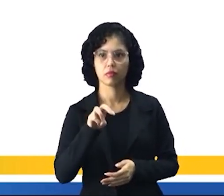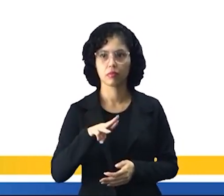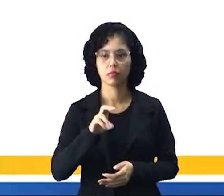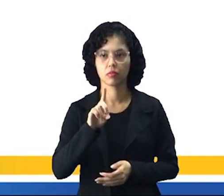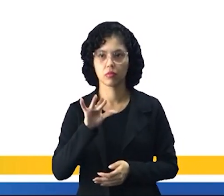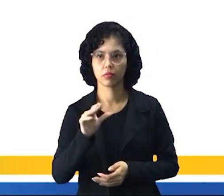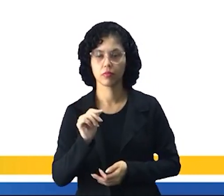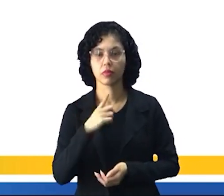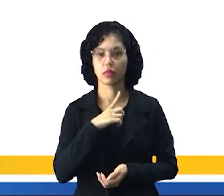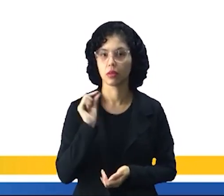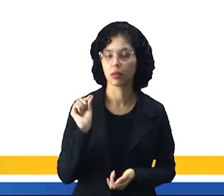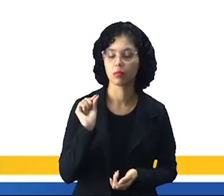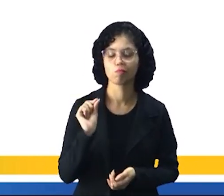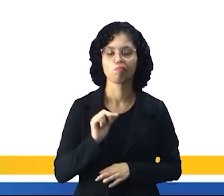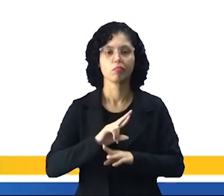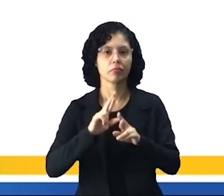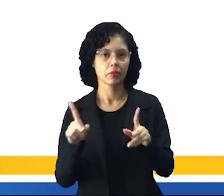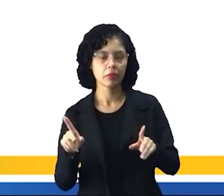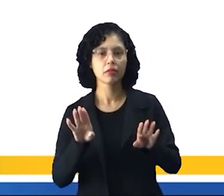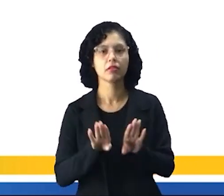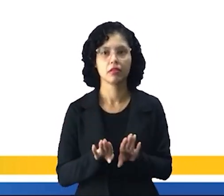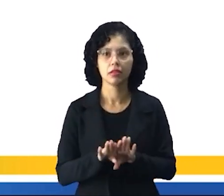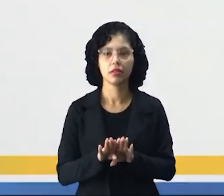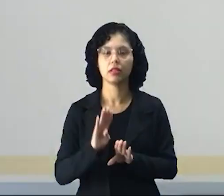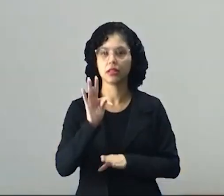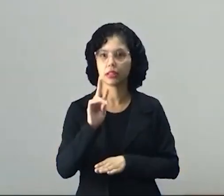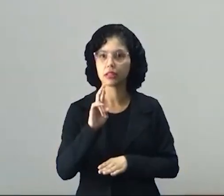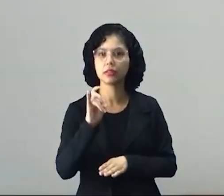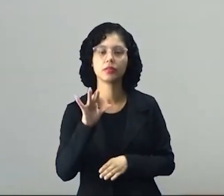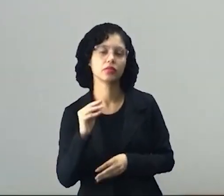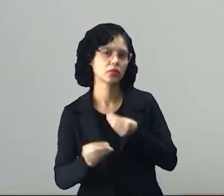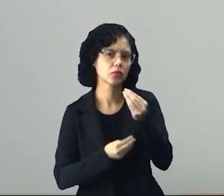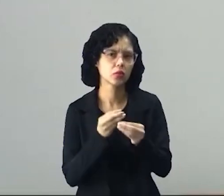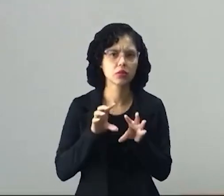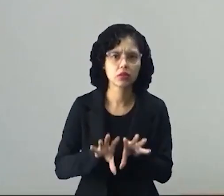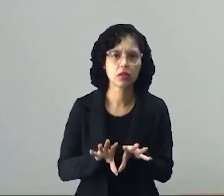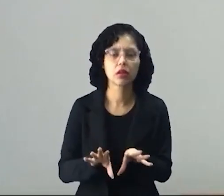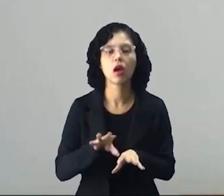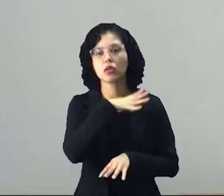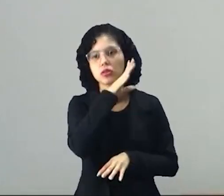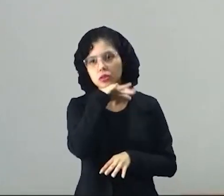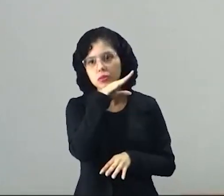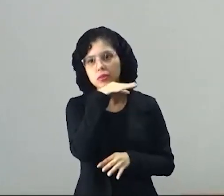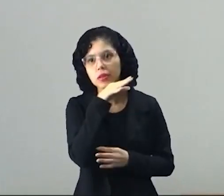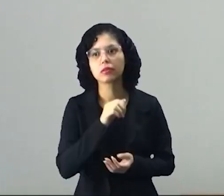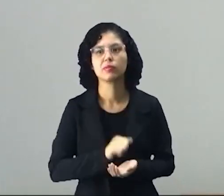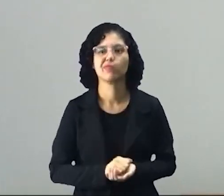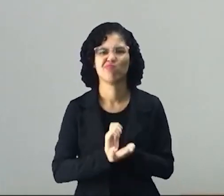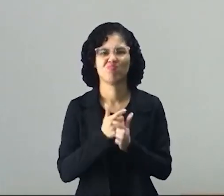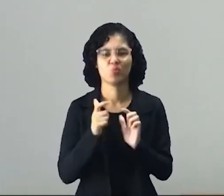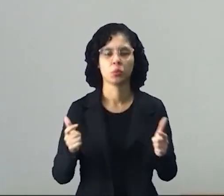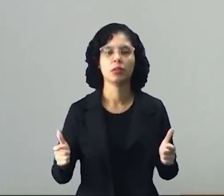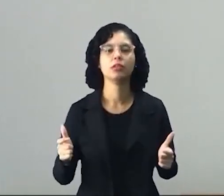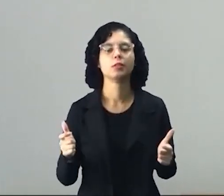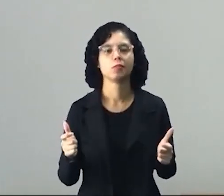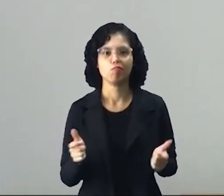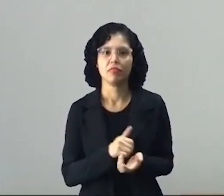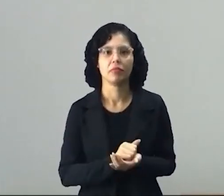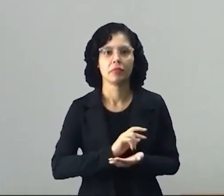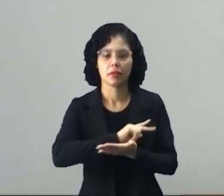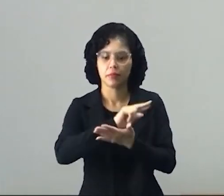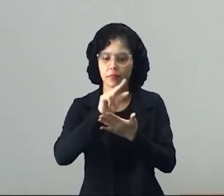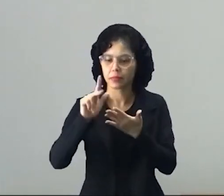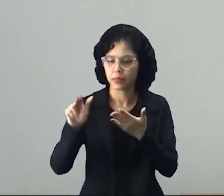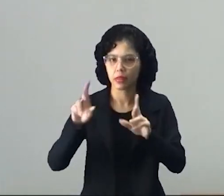essa blástula ela vai ter diferenciação de tecidos. Como assim? Os animais, a sua grande maioria, vai ter